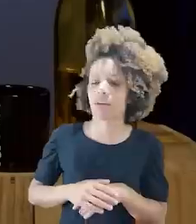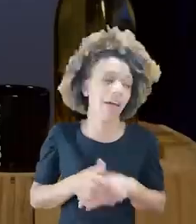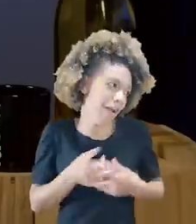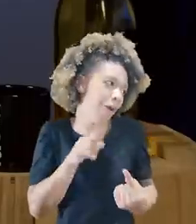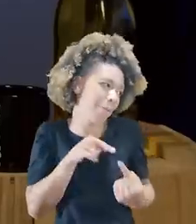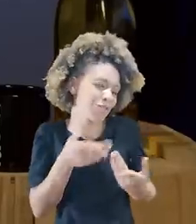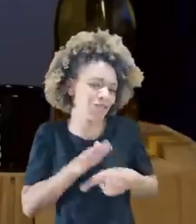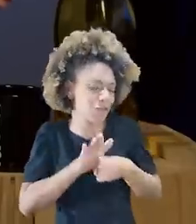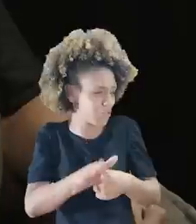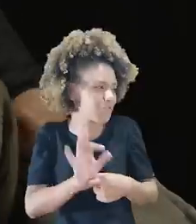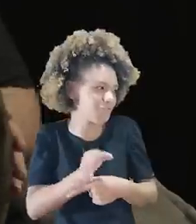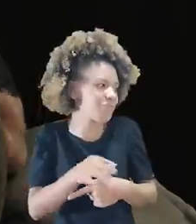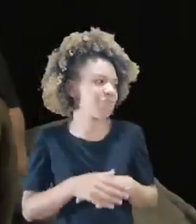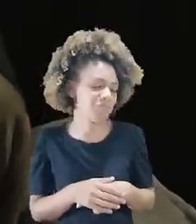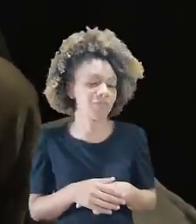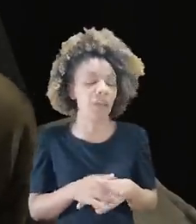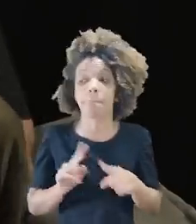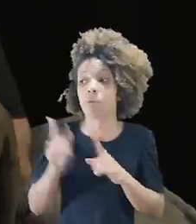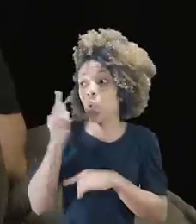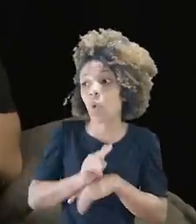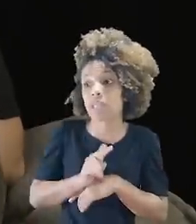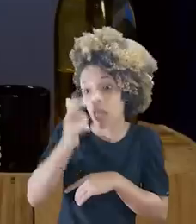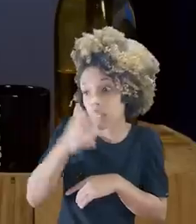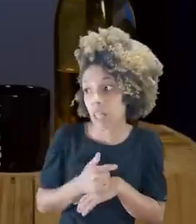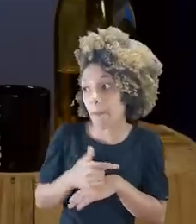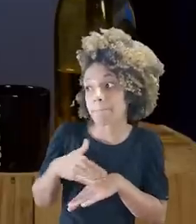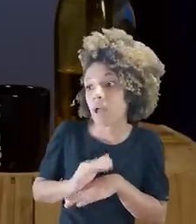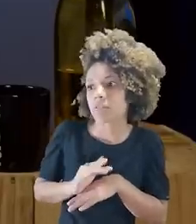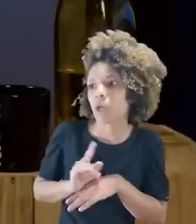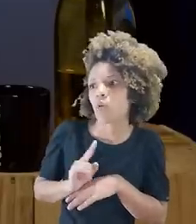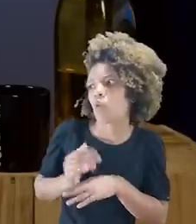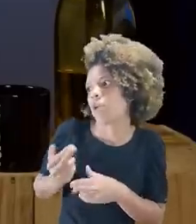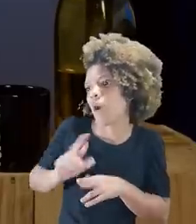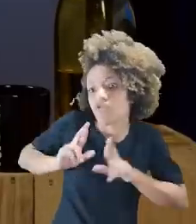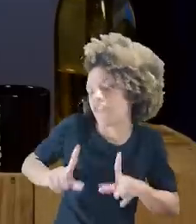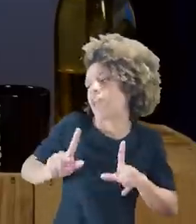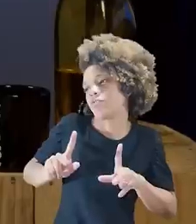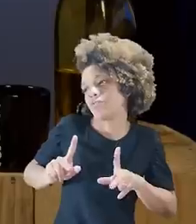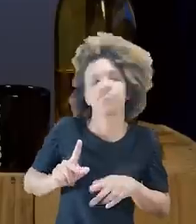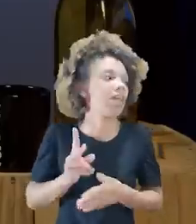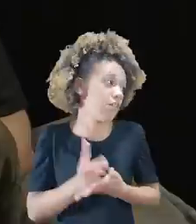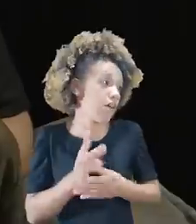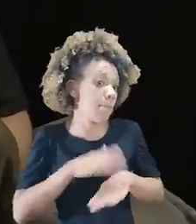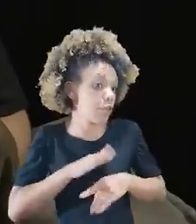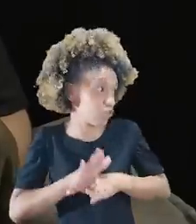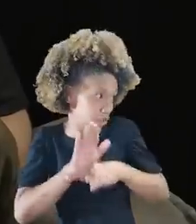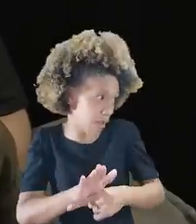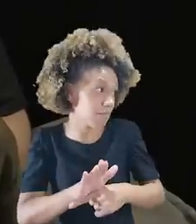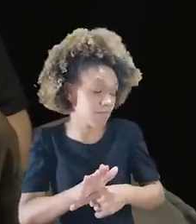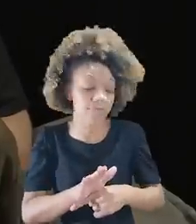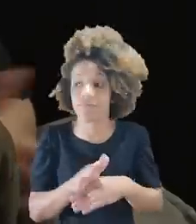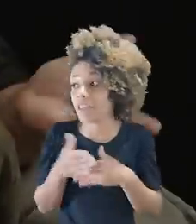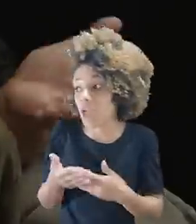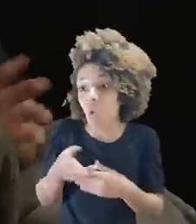gente isso aqui não é o qu é de certa forma é isso nossa totalmente você não consegue não ser mais você não é mais a mesma pessoa não e eu faço